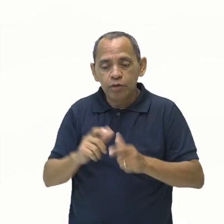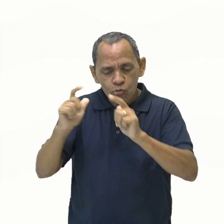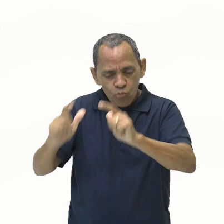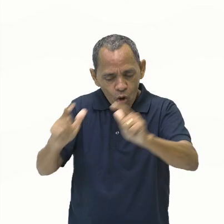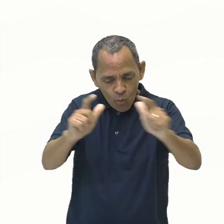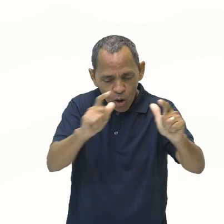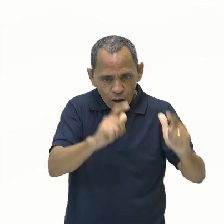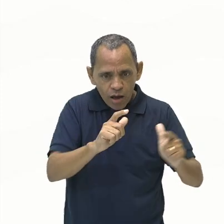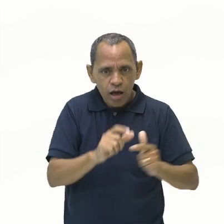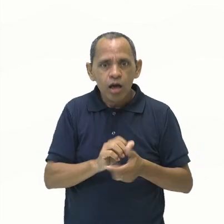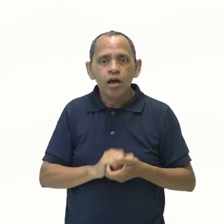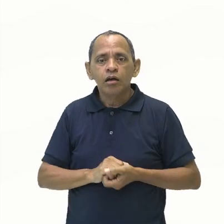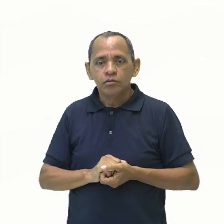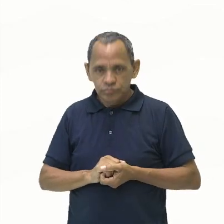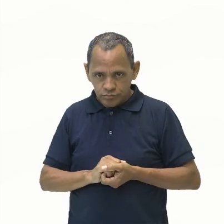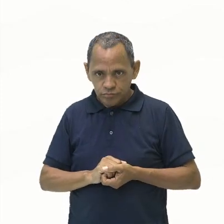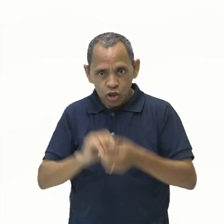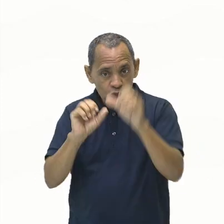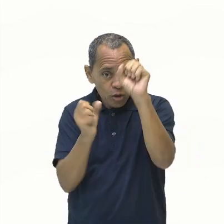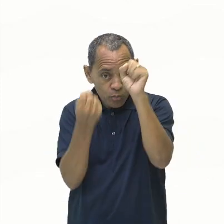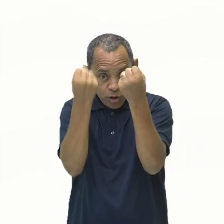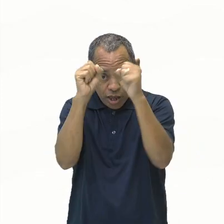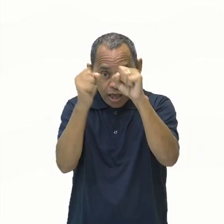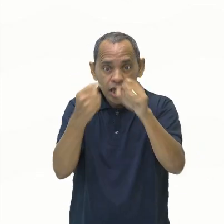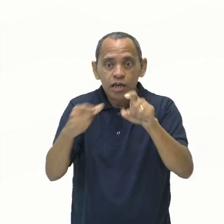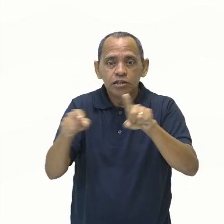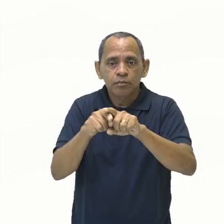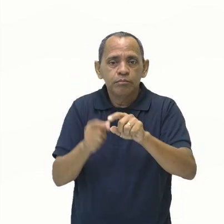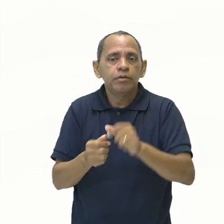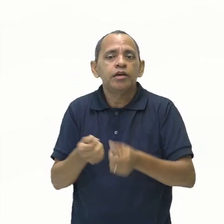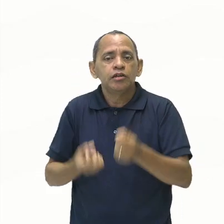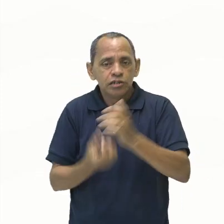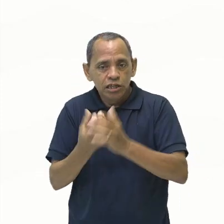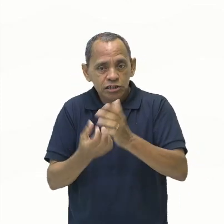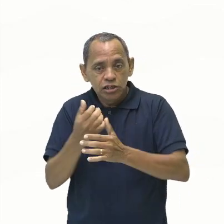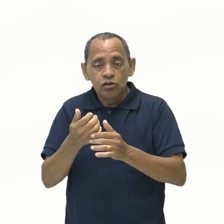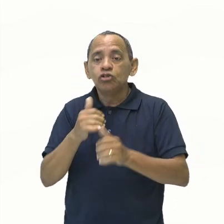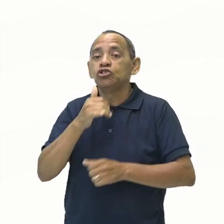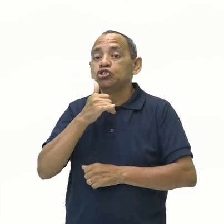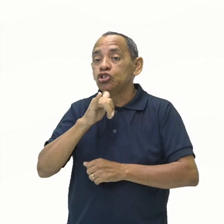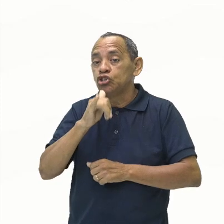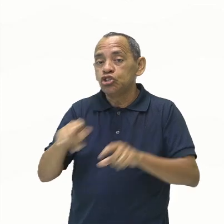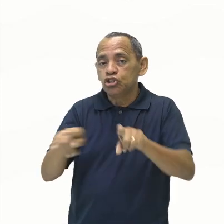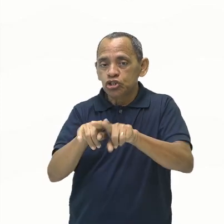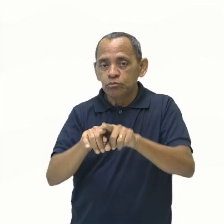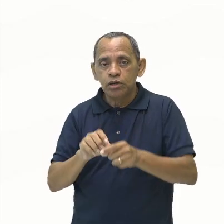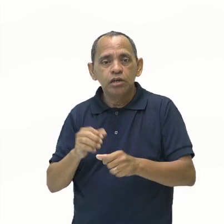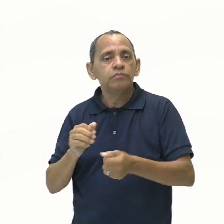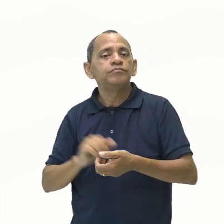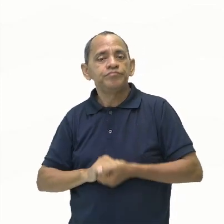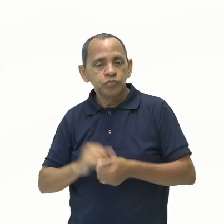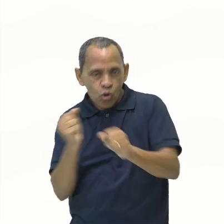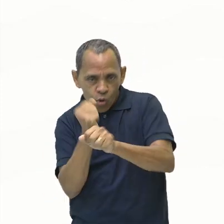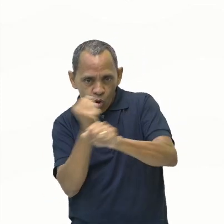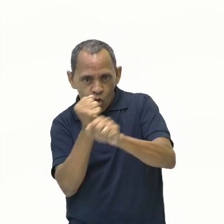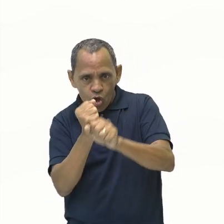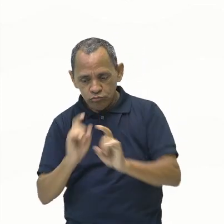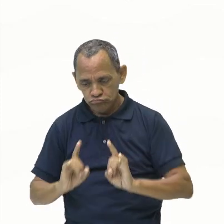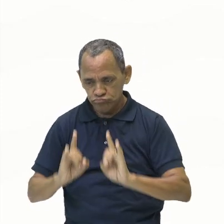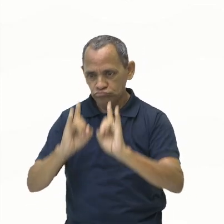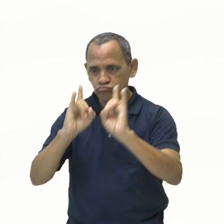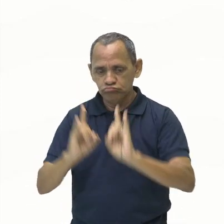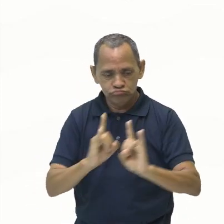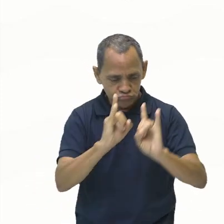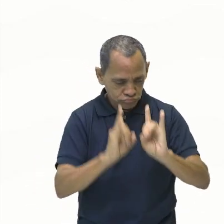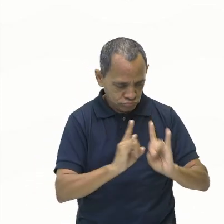bairros, usinas de geração de energia e também a construção de condomínios. Então, tudo que